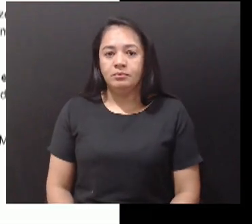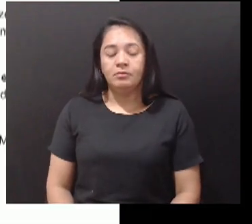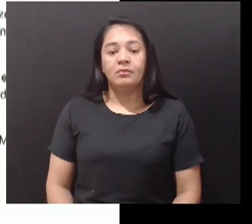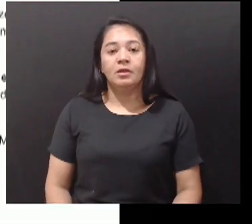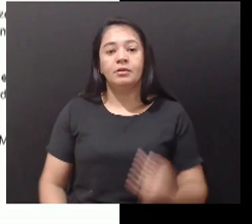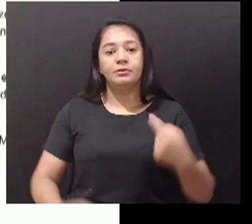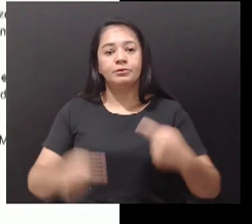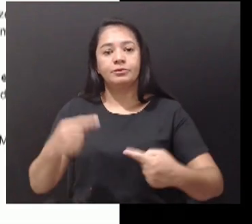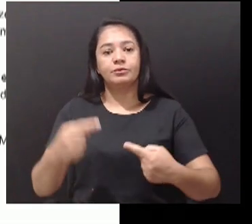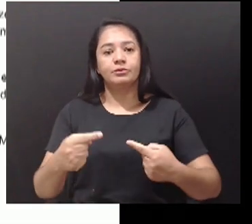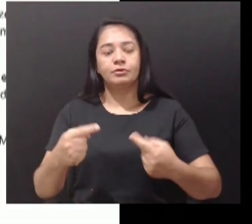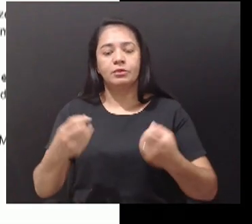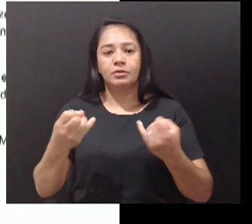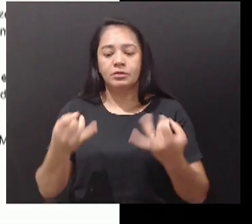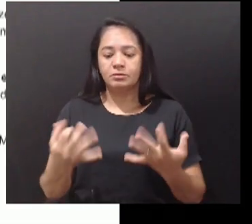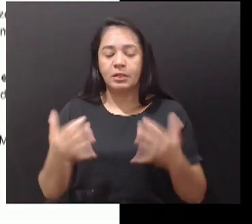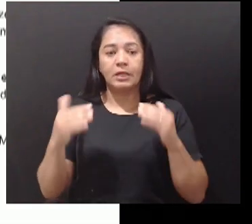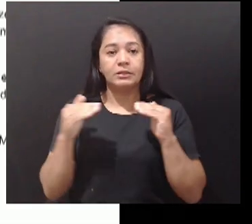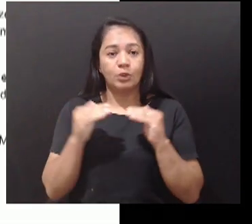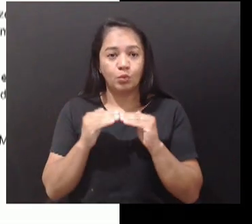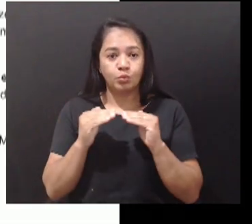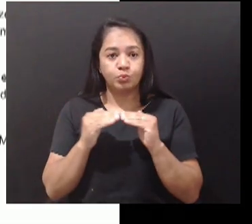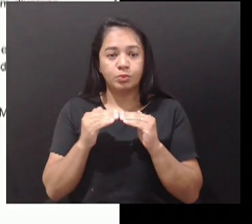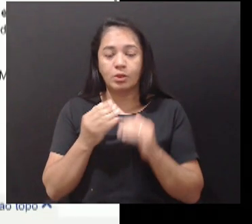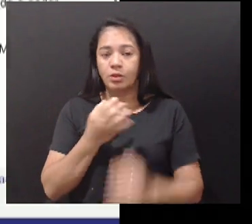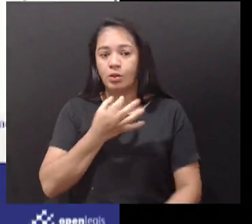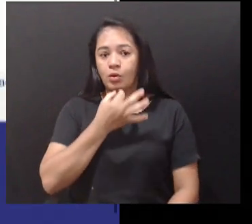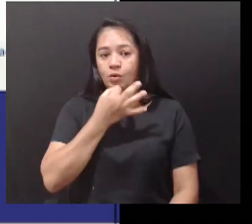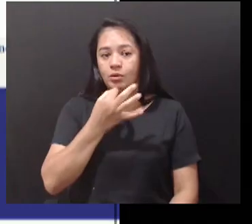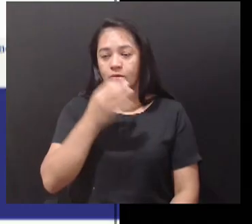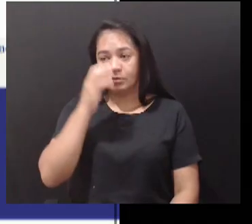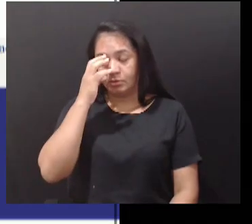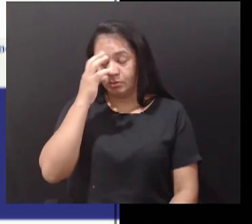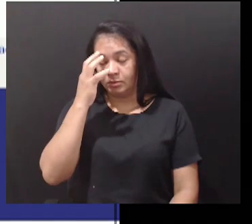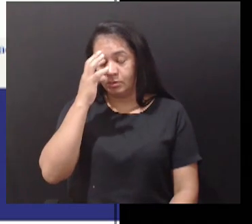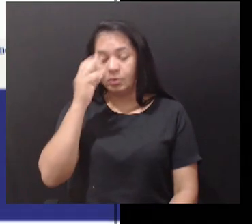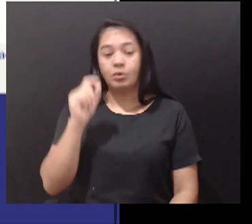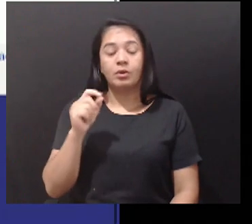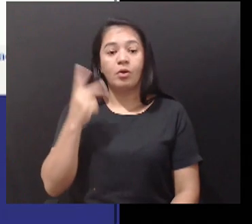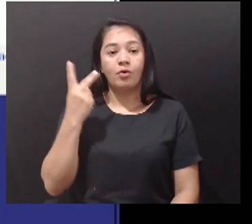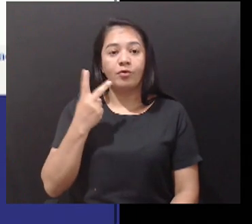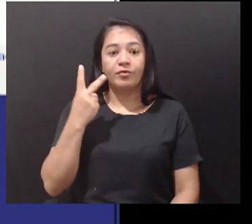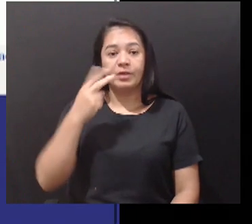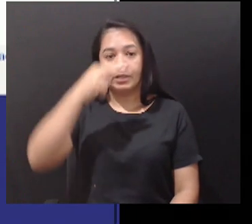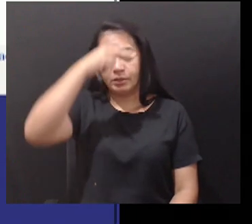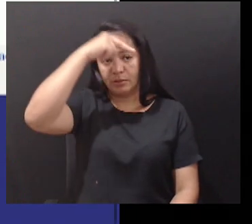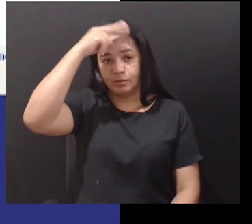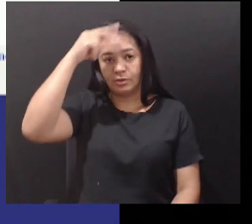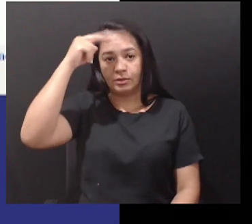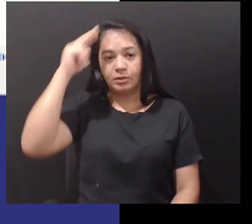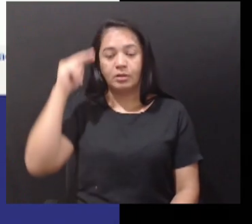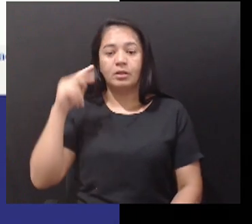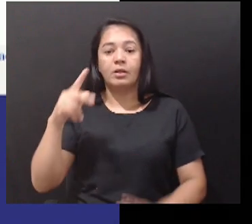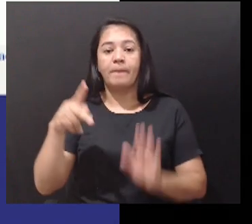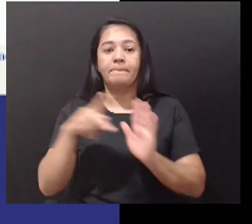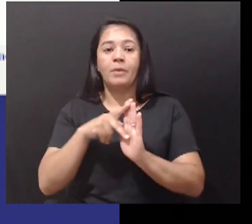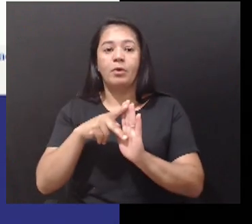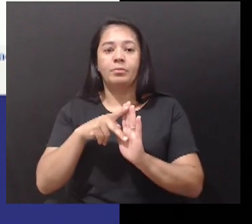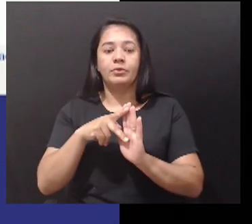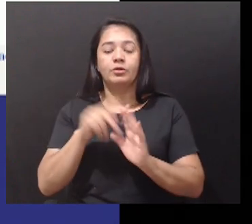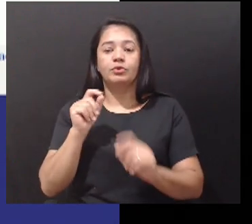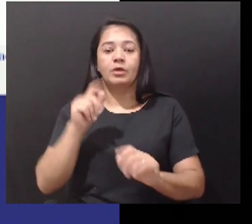parecer favorável sugerido pelo relator, que é o vereador Nick Schneider, ao projeto que é de autoria do